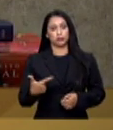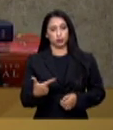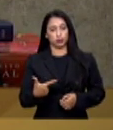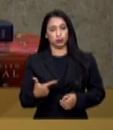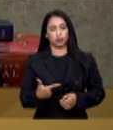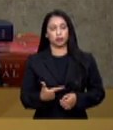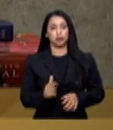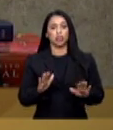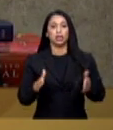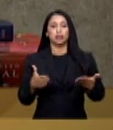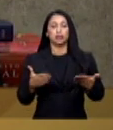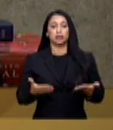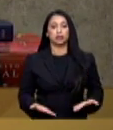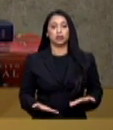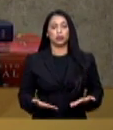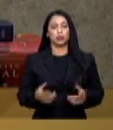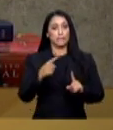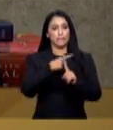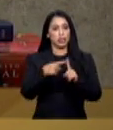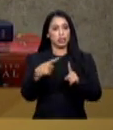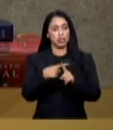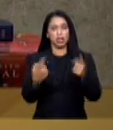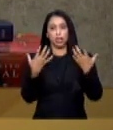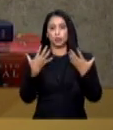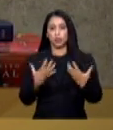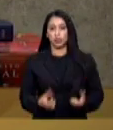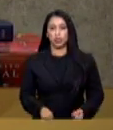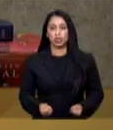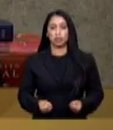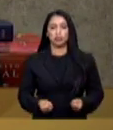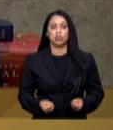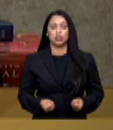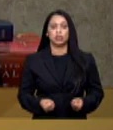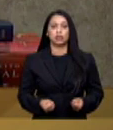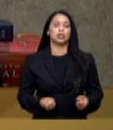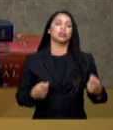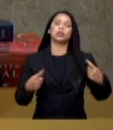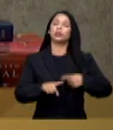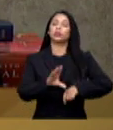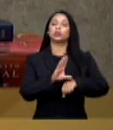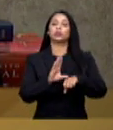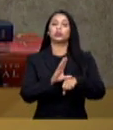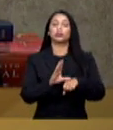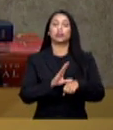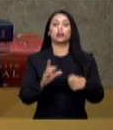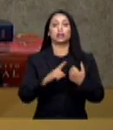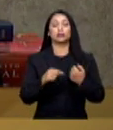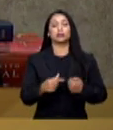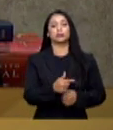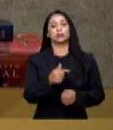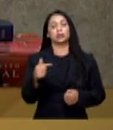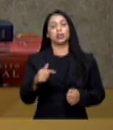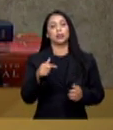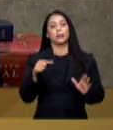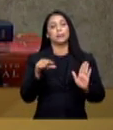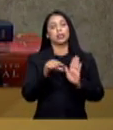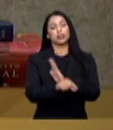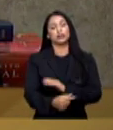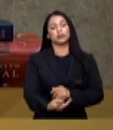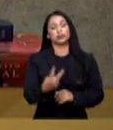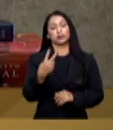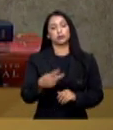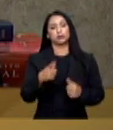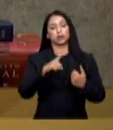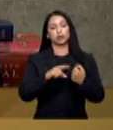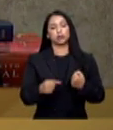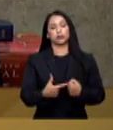o resultado final é a parcial procedência para declarar inconstitucionalidade os artigos 7º, parágrafo 2º e artigo 22,